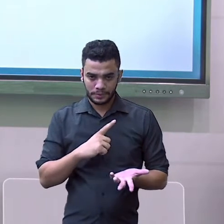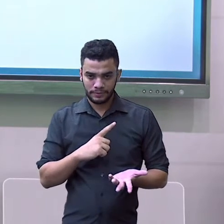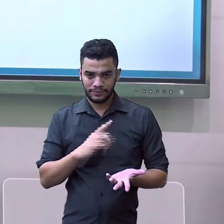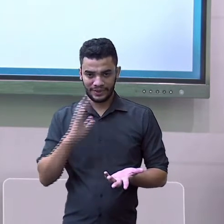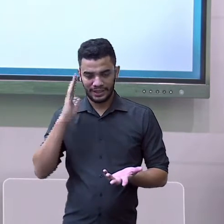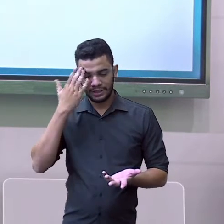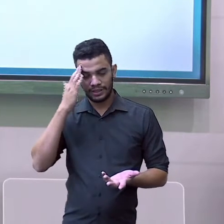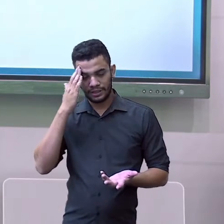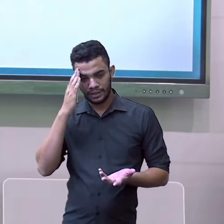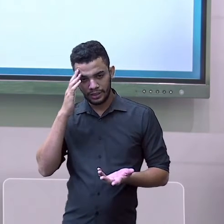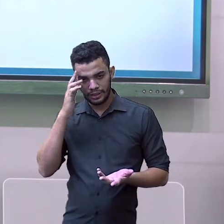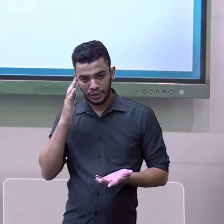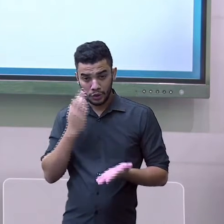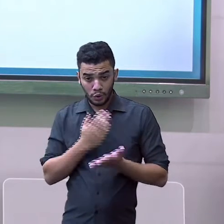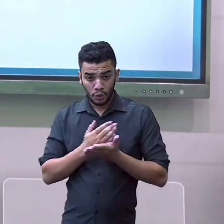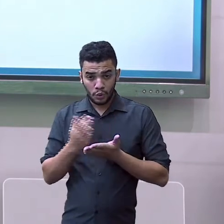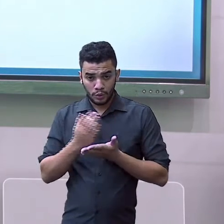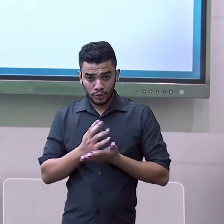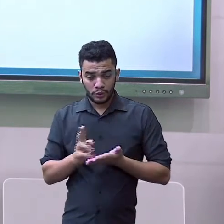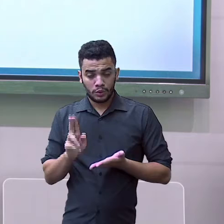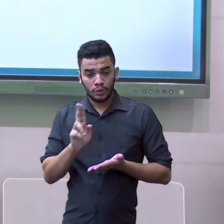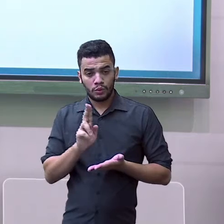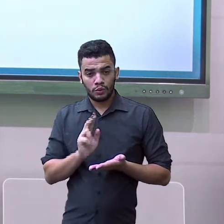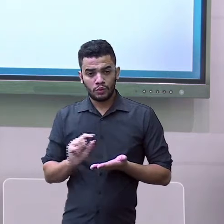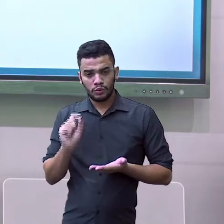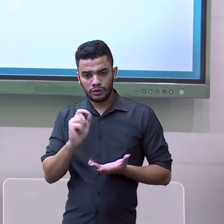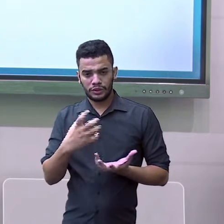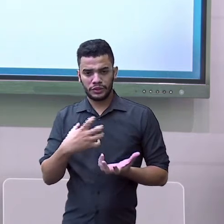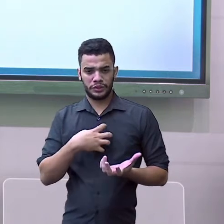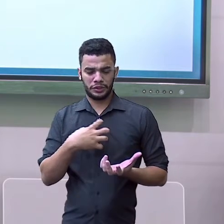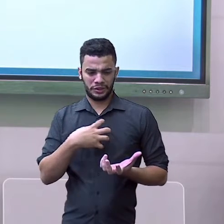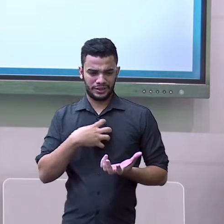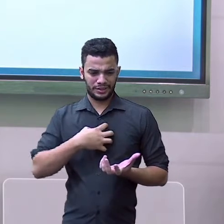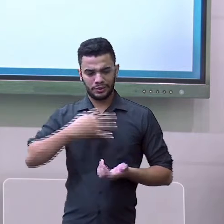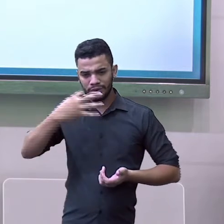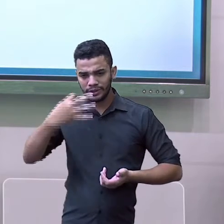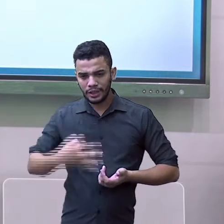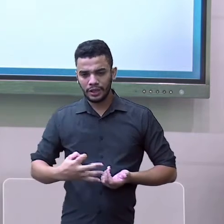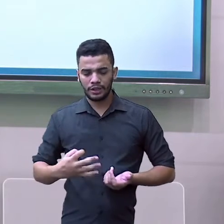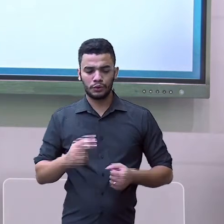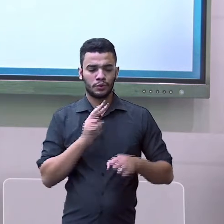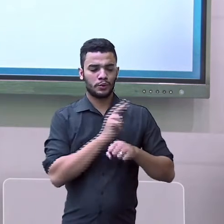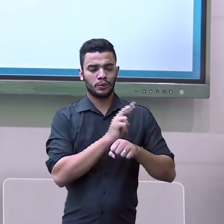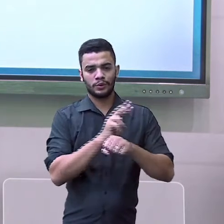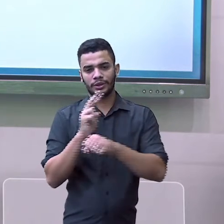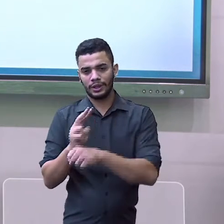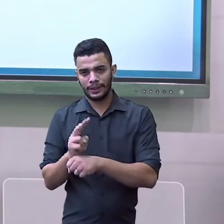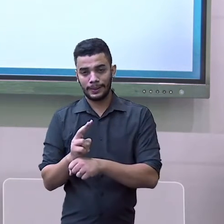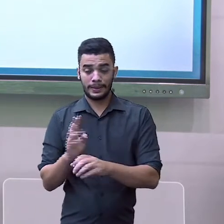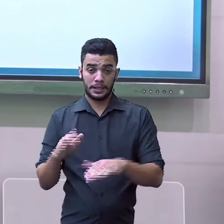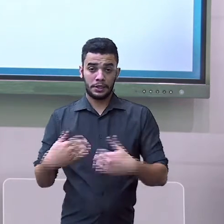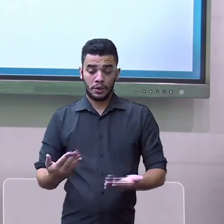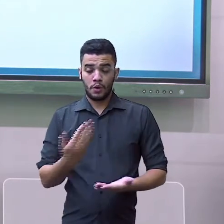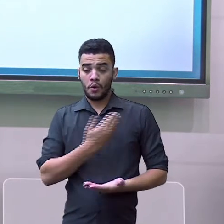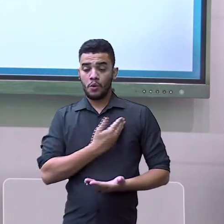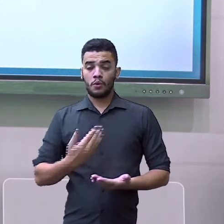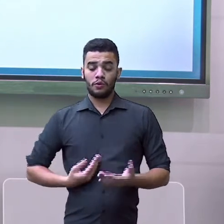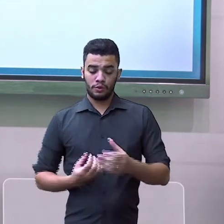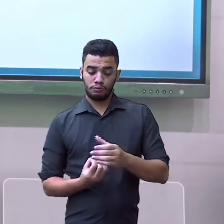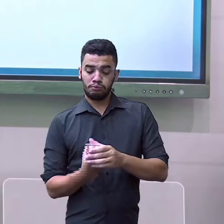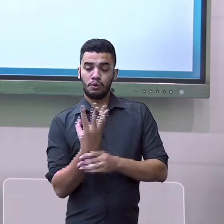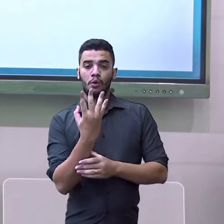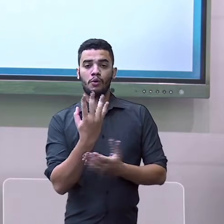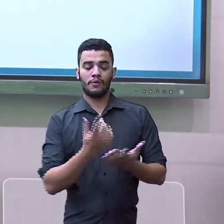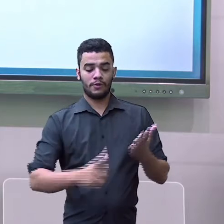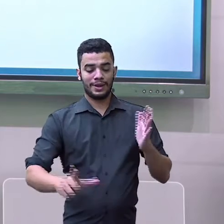biodiversidade. Para tanto, foram criadas leis, as legislações que